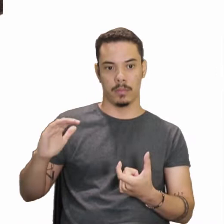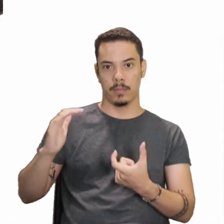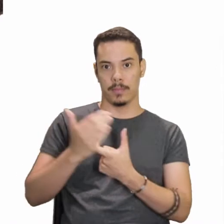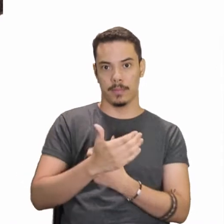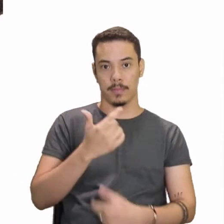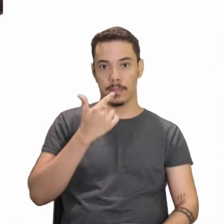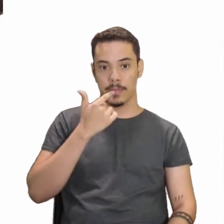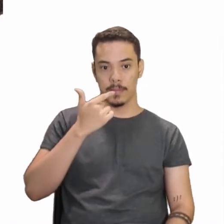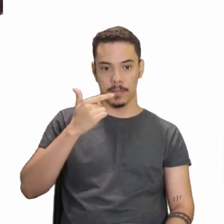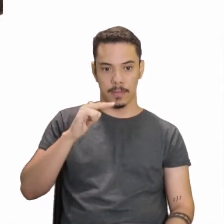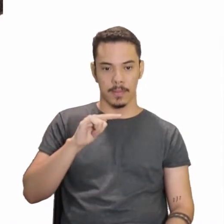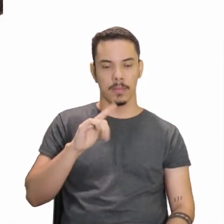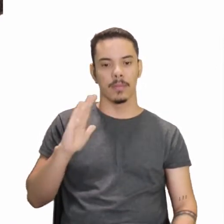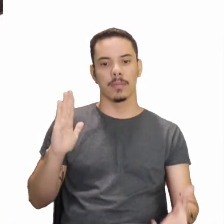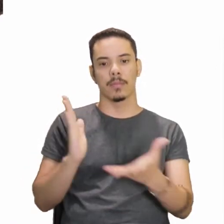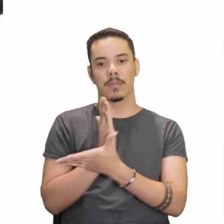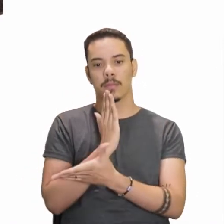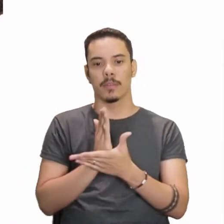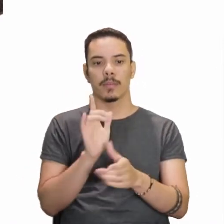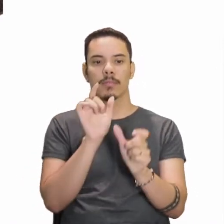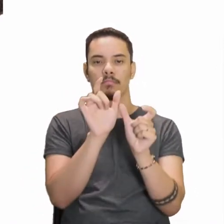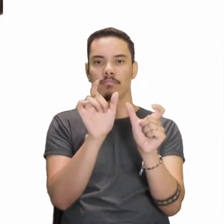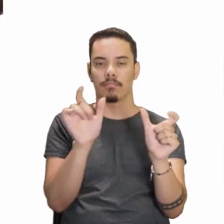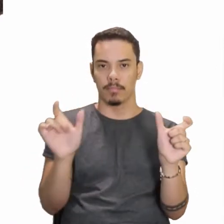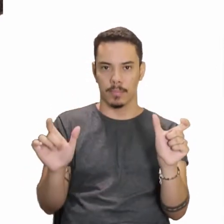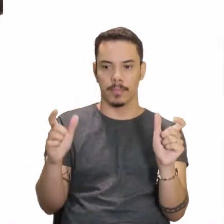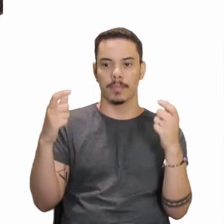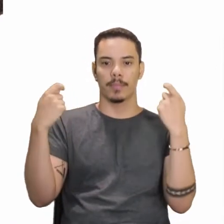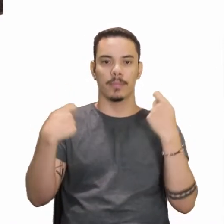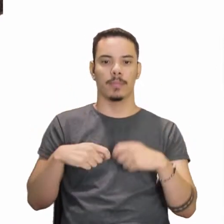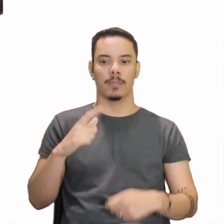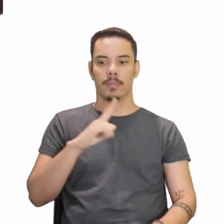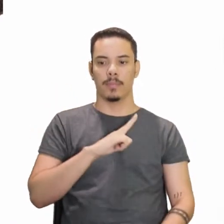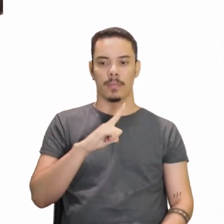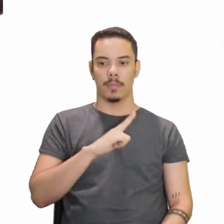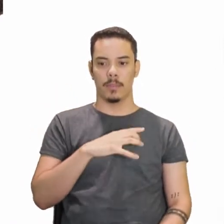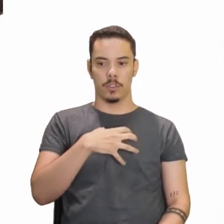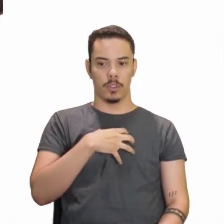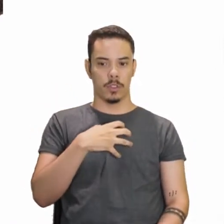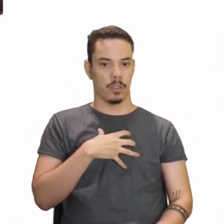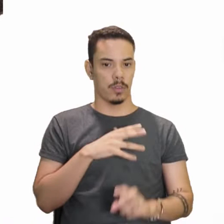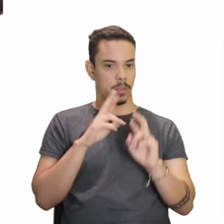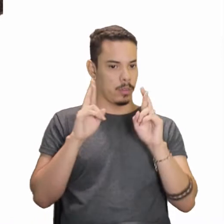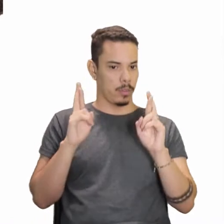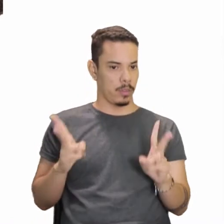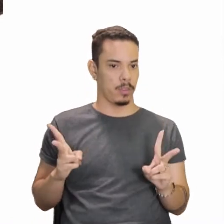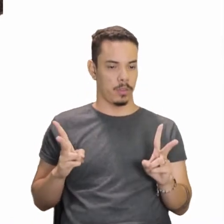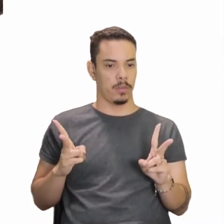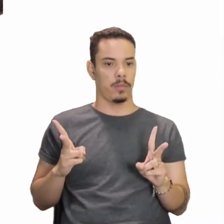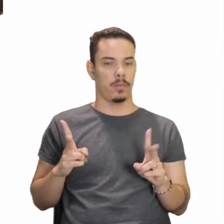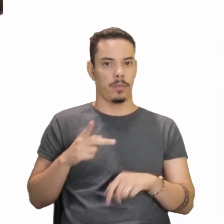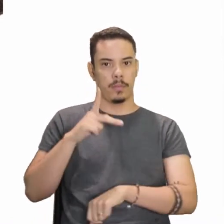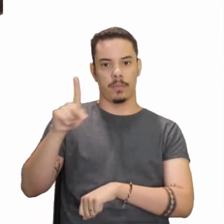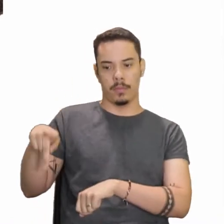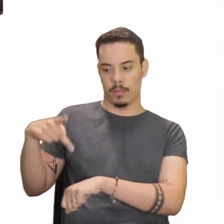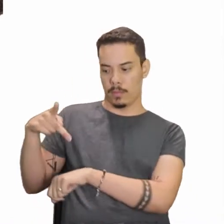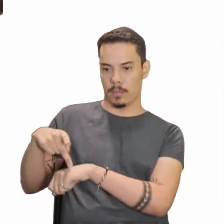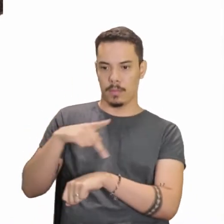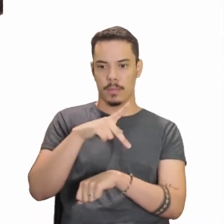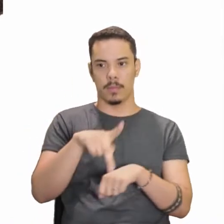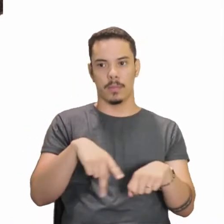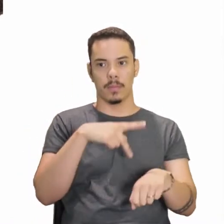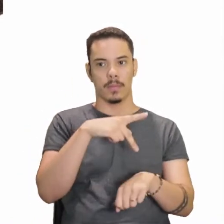língua, certas palavras passaram a ter formas diferentes nos dois países.